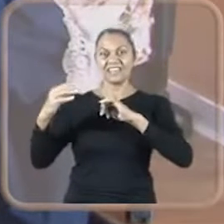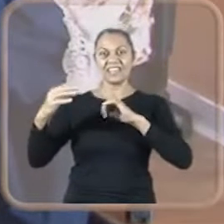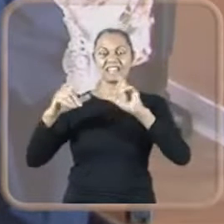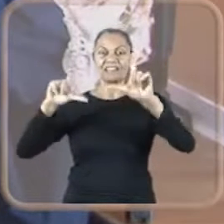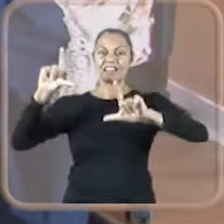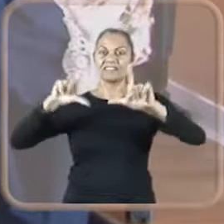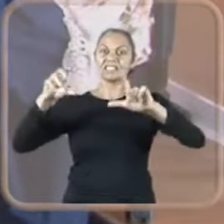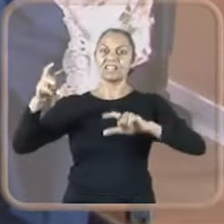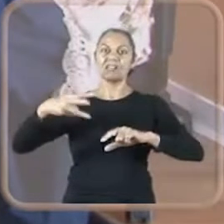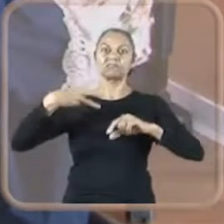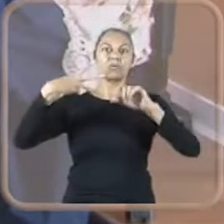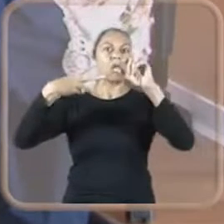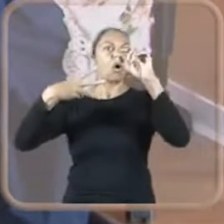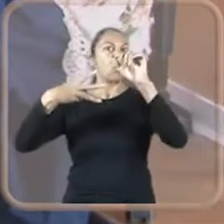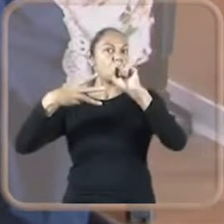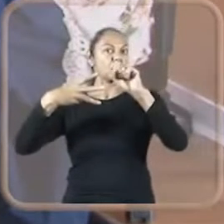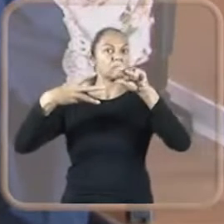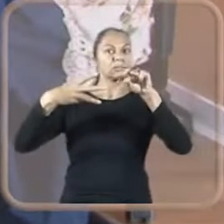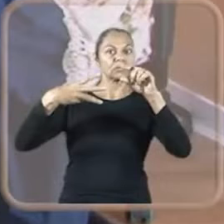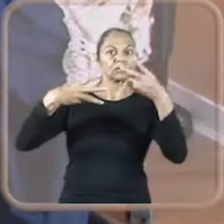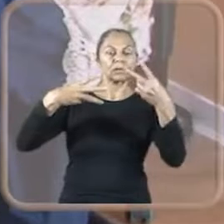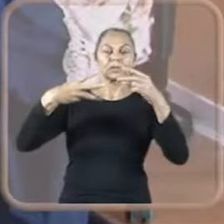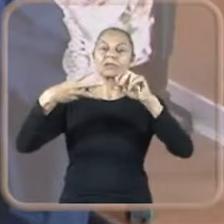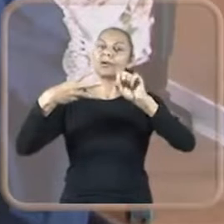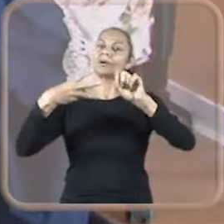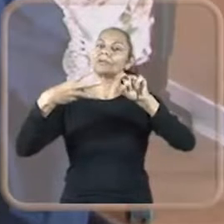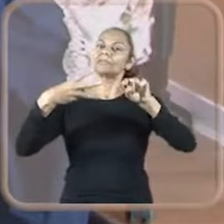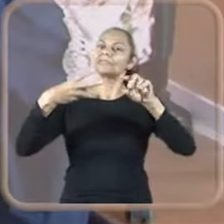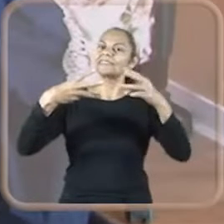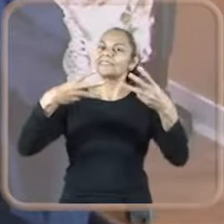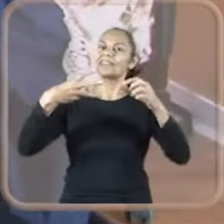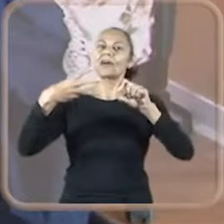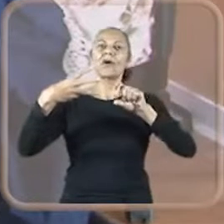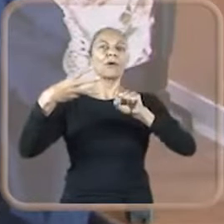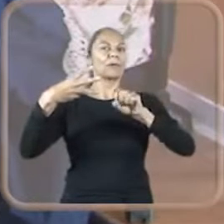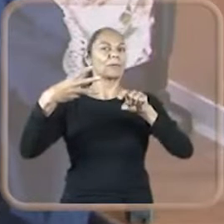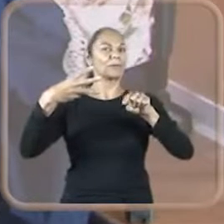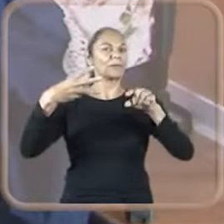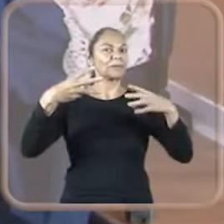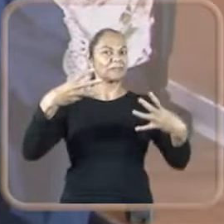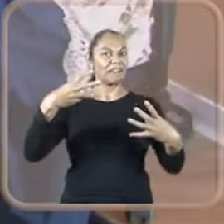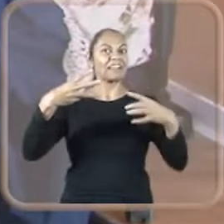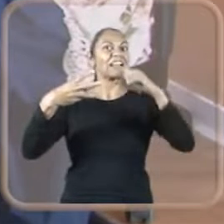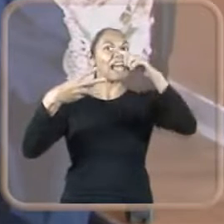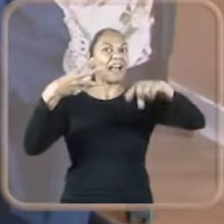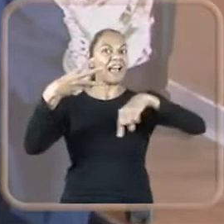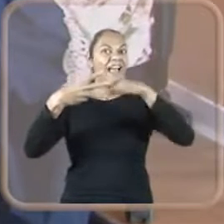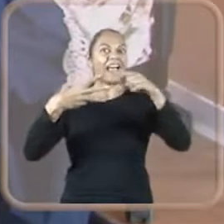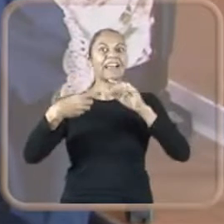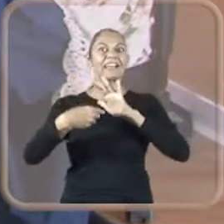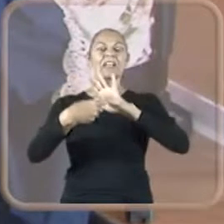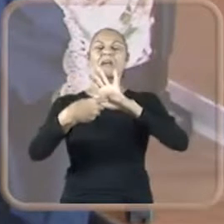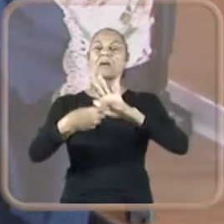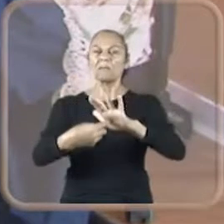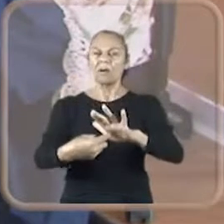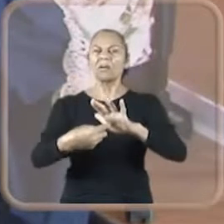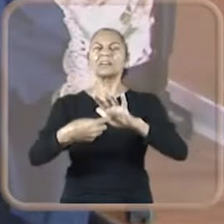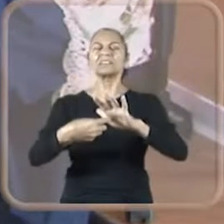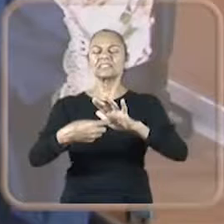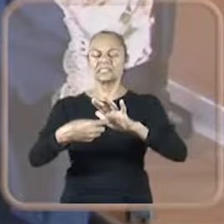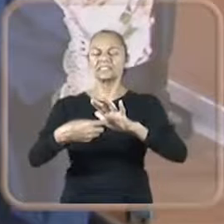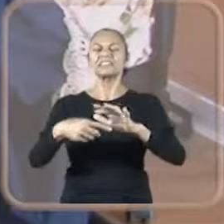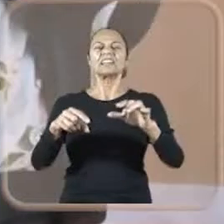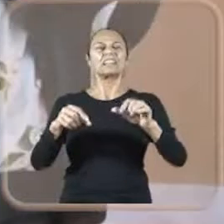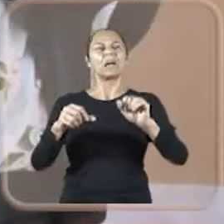8.2, 8.3 e 8.4 da rede municipal. Então essa nossa roda de conversa está chegando também no noroeste do estado e para a nossa cidade